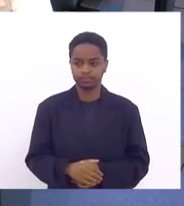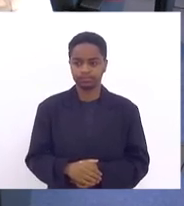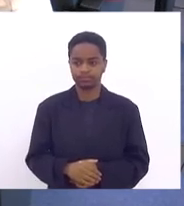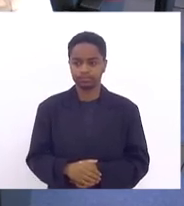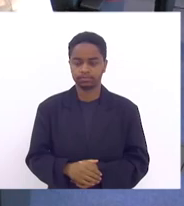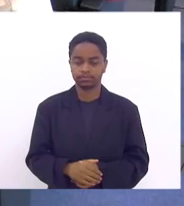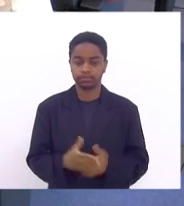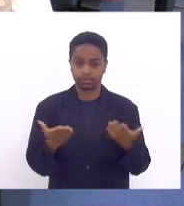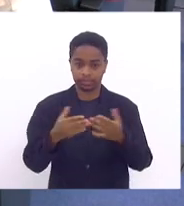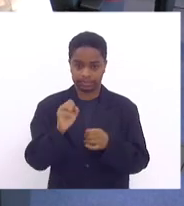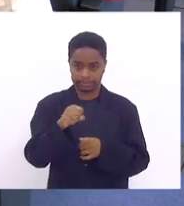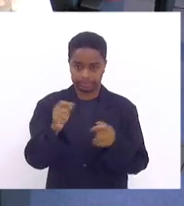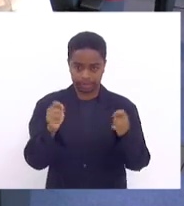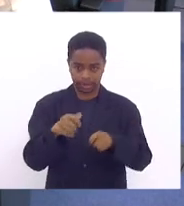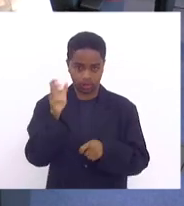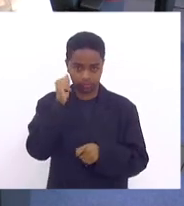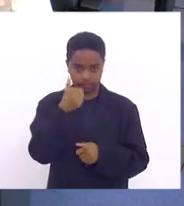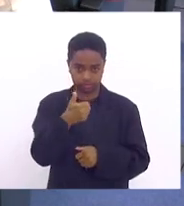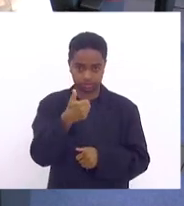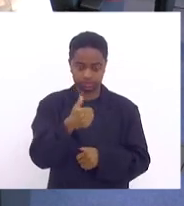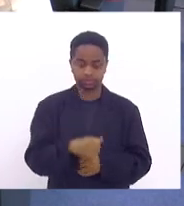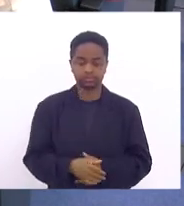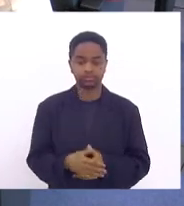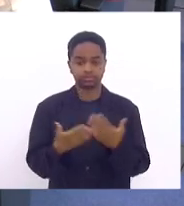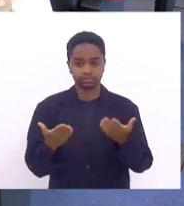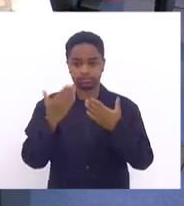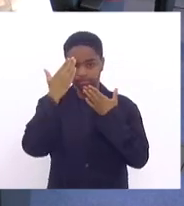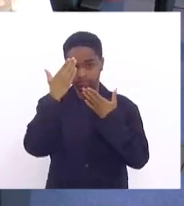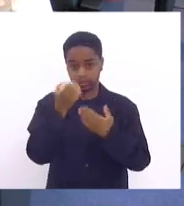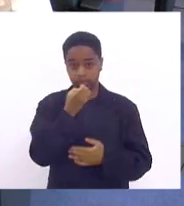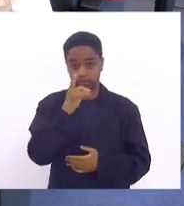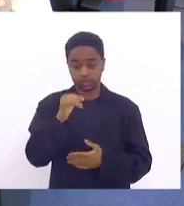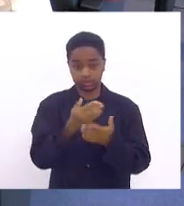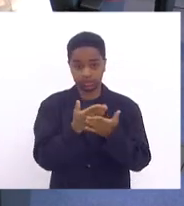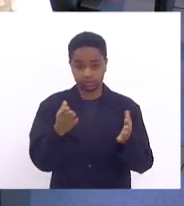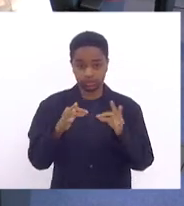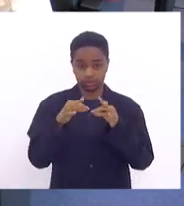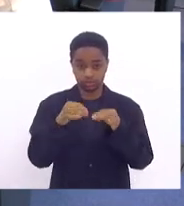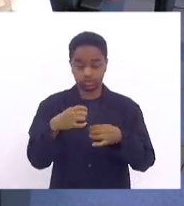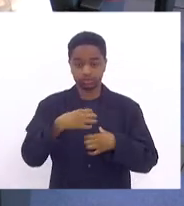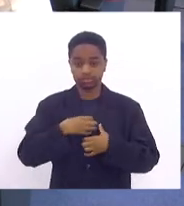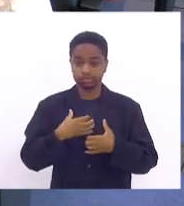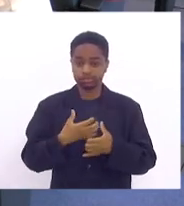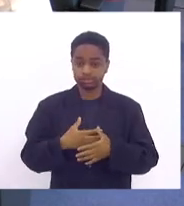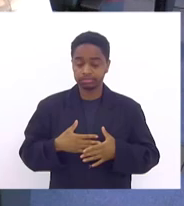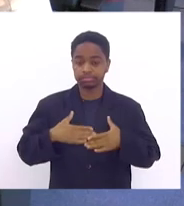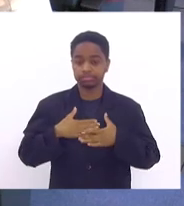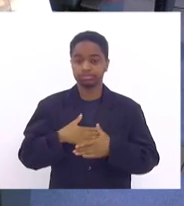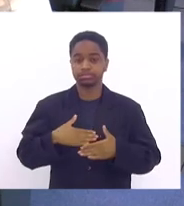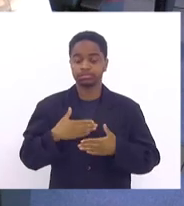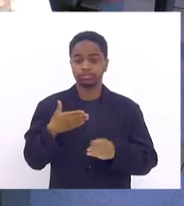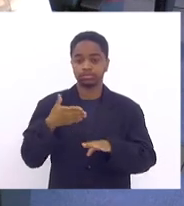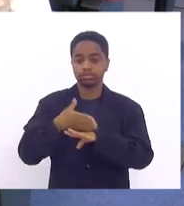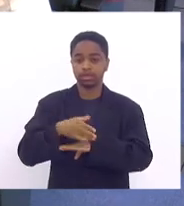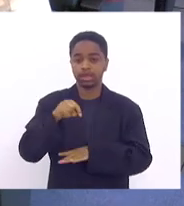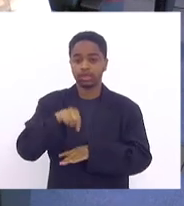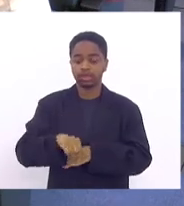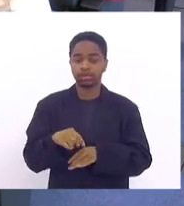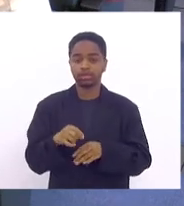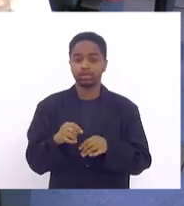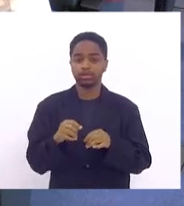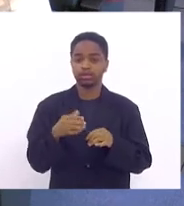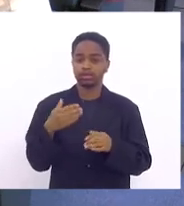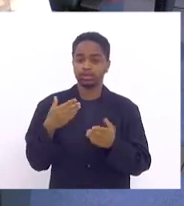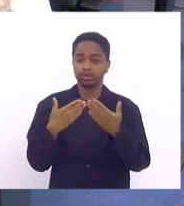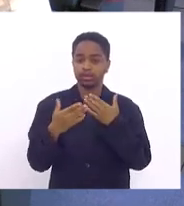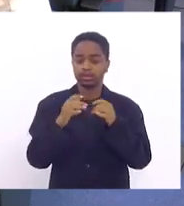bem acho que agora sim né Eh muito obrigada Bom dia a todos é uma grande satisfação est aqui falando no dia de hoje pra lerde eu